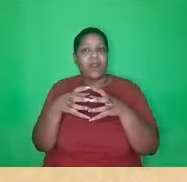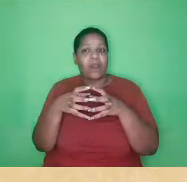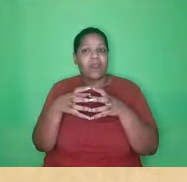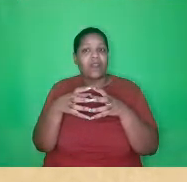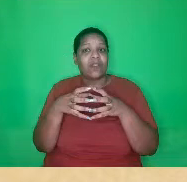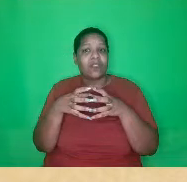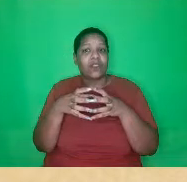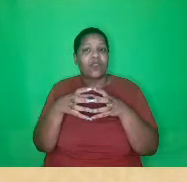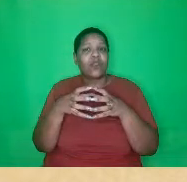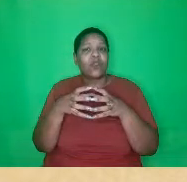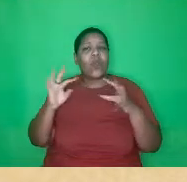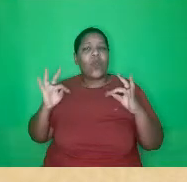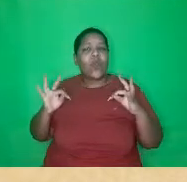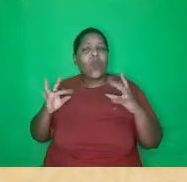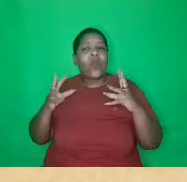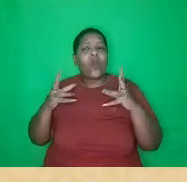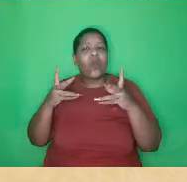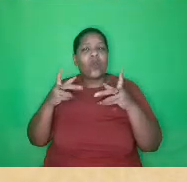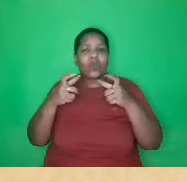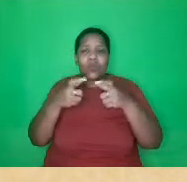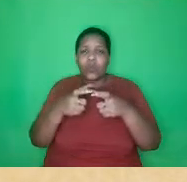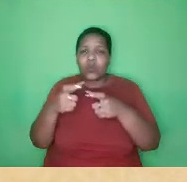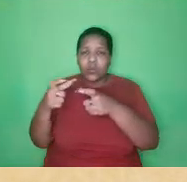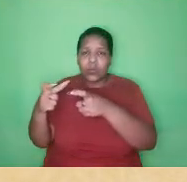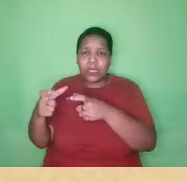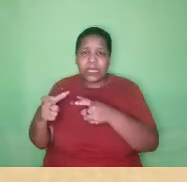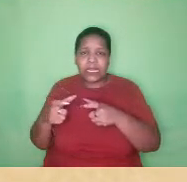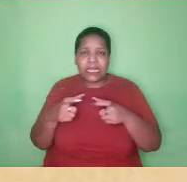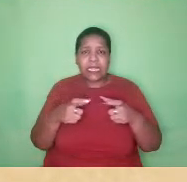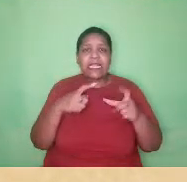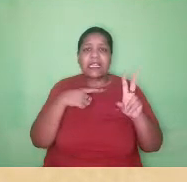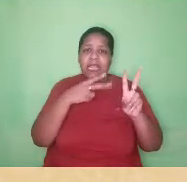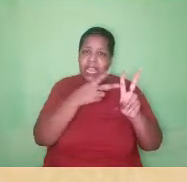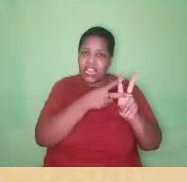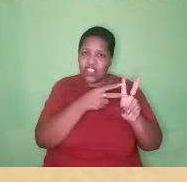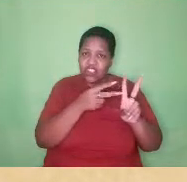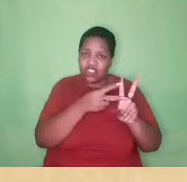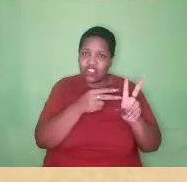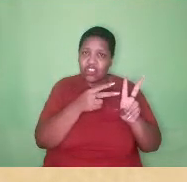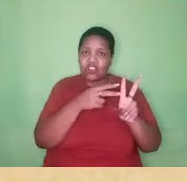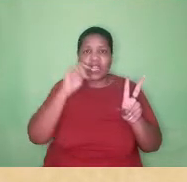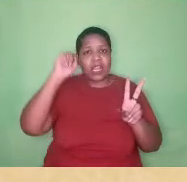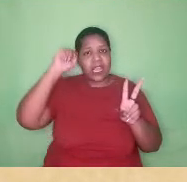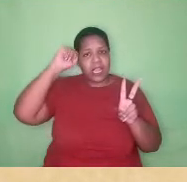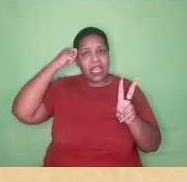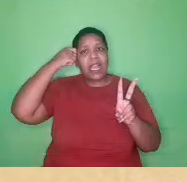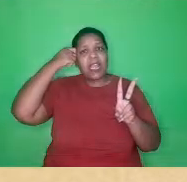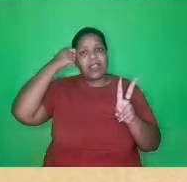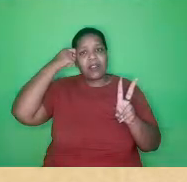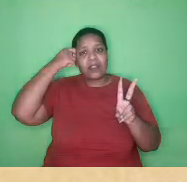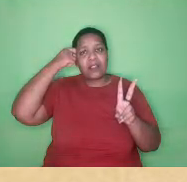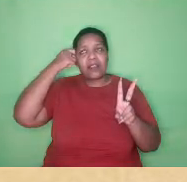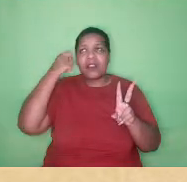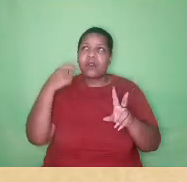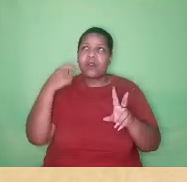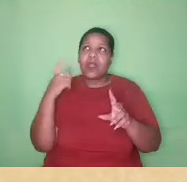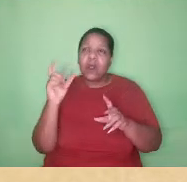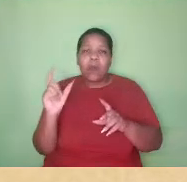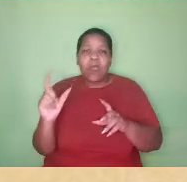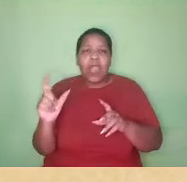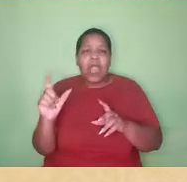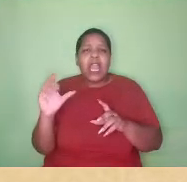em todo lugar houve escravidão indígena e escravidão africana. Mesmo se você pegar ali um pedacinho onde é hoje o